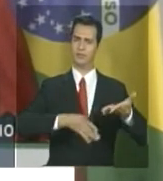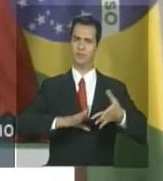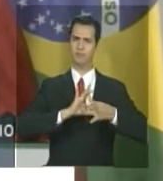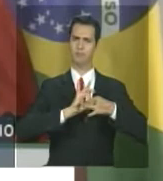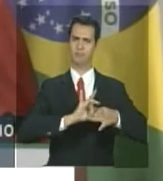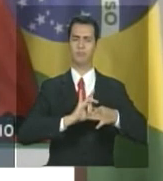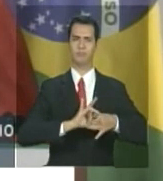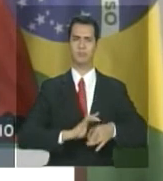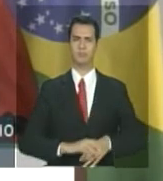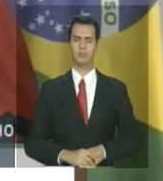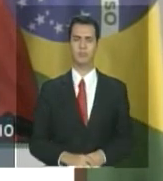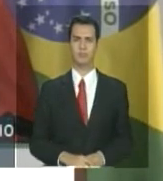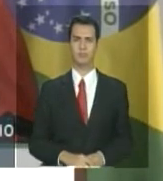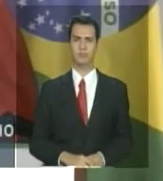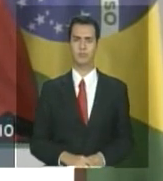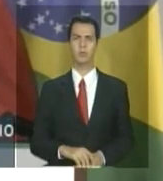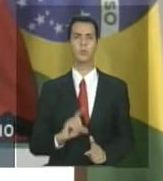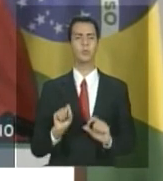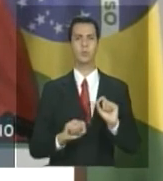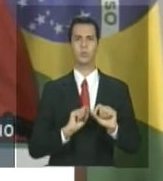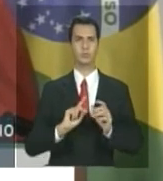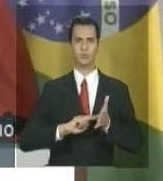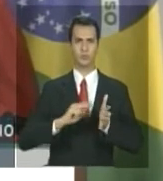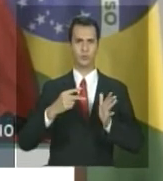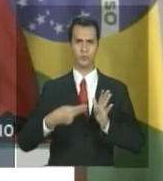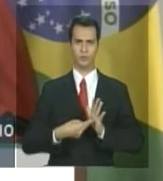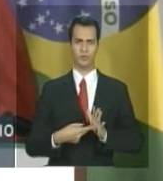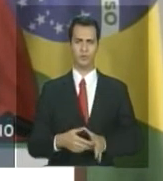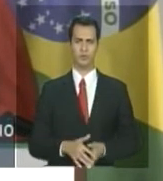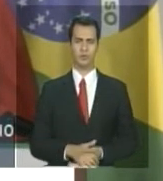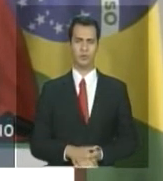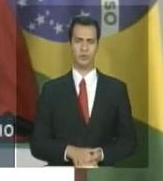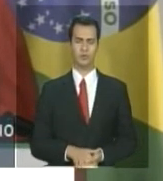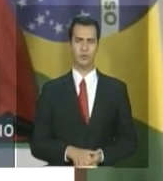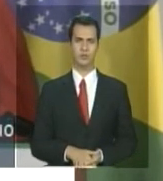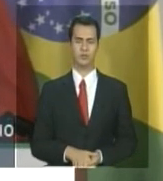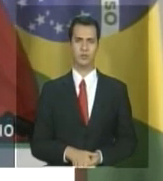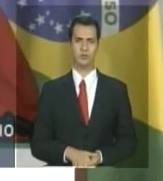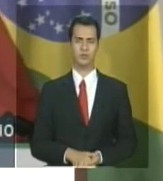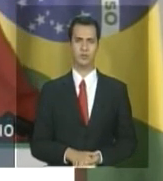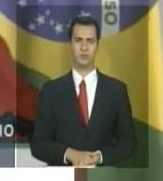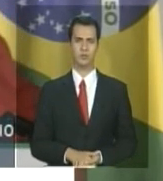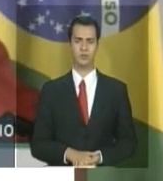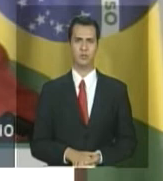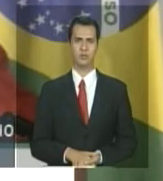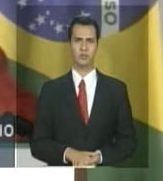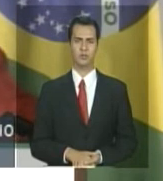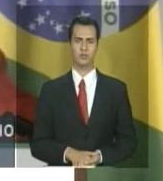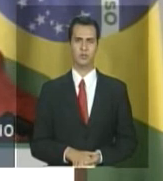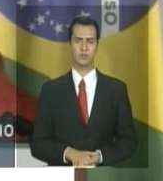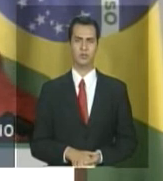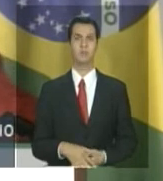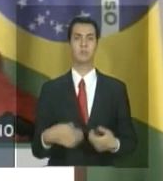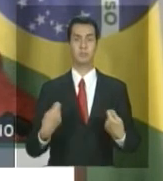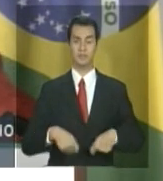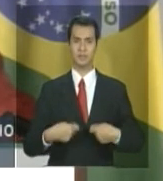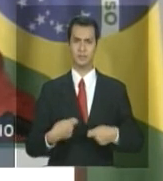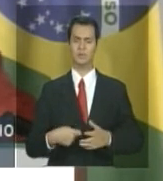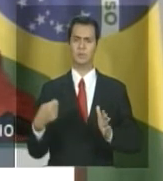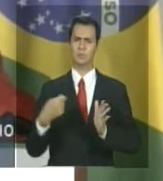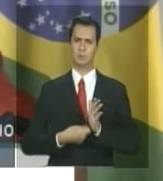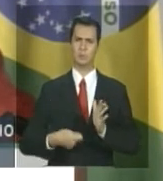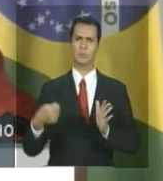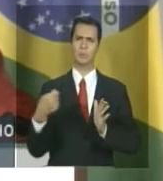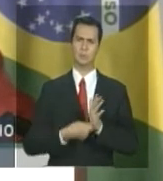E isso significa que não se pode deixar persistir